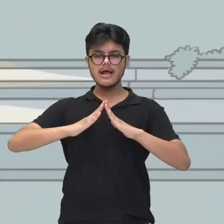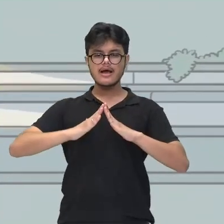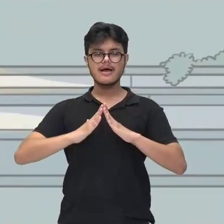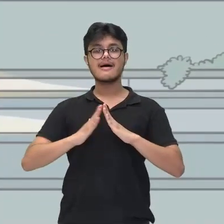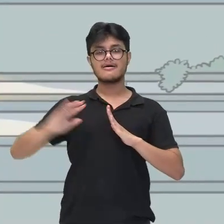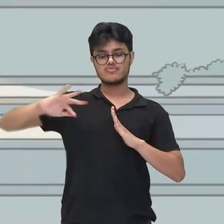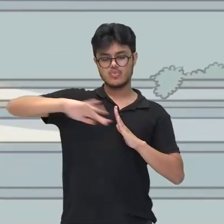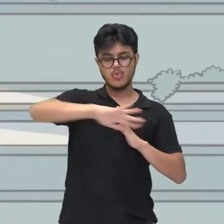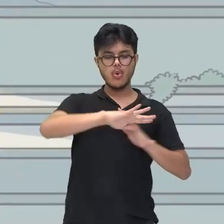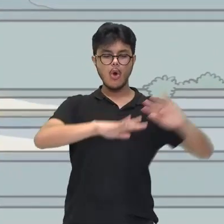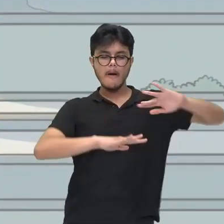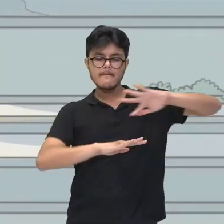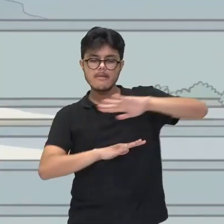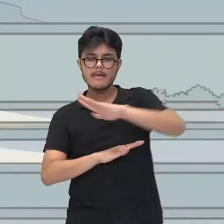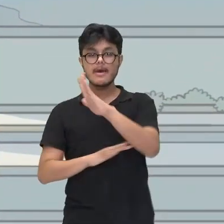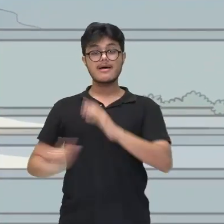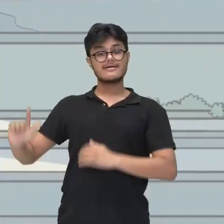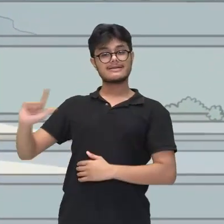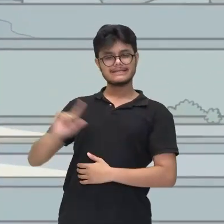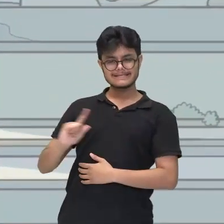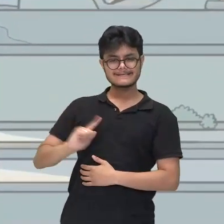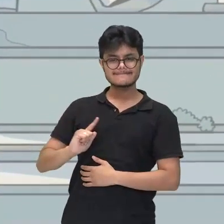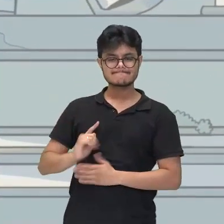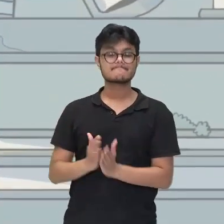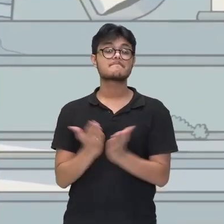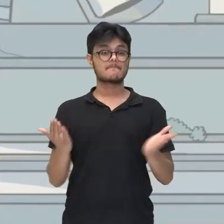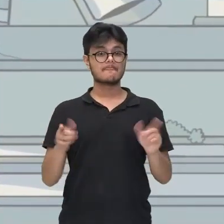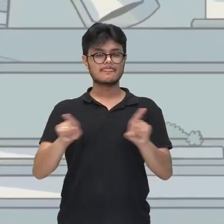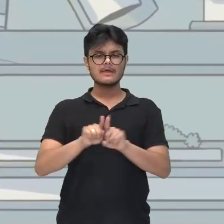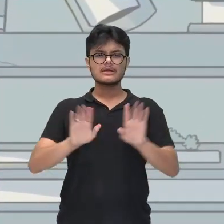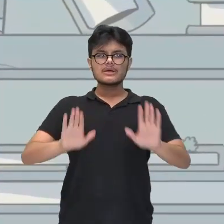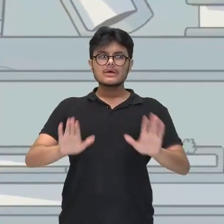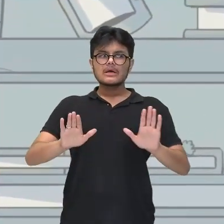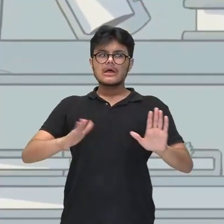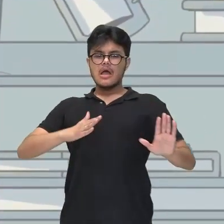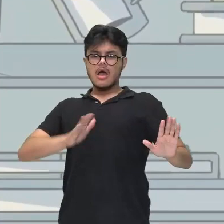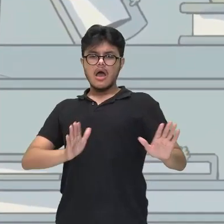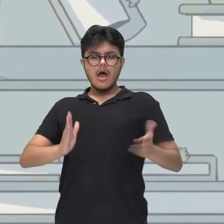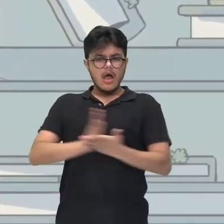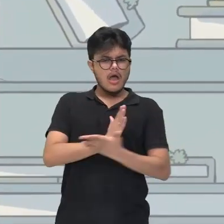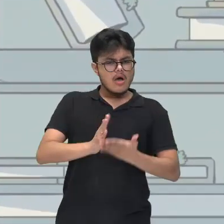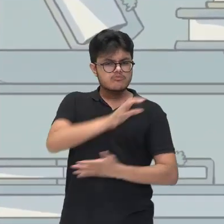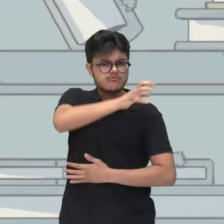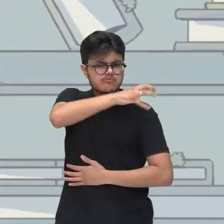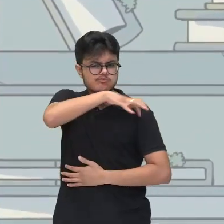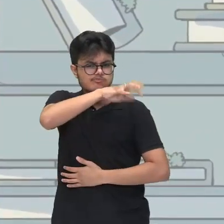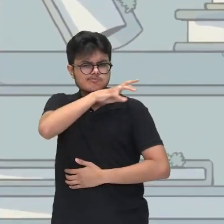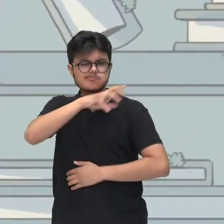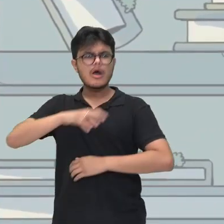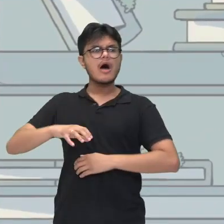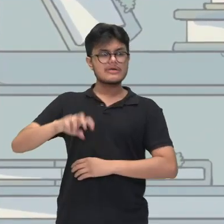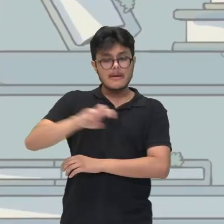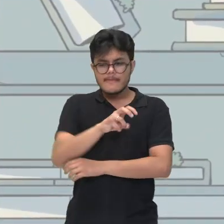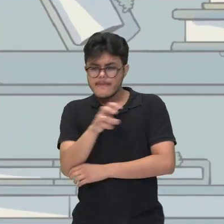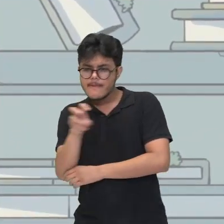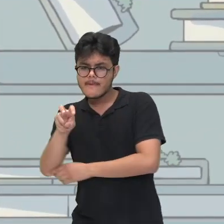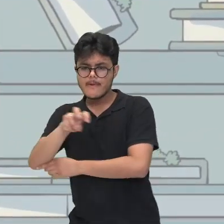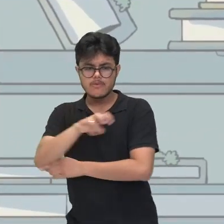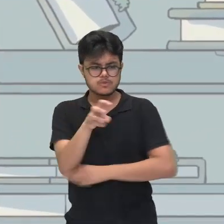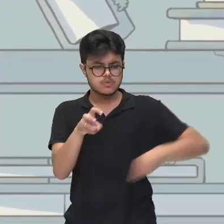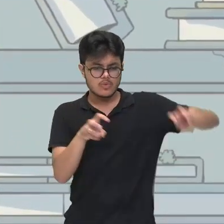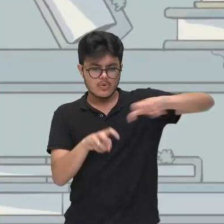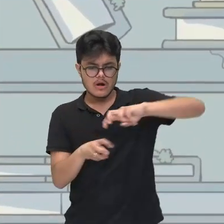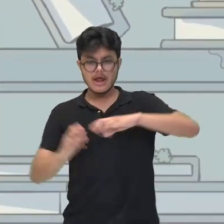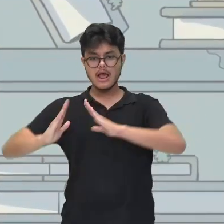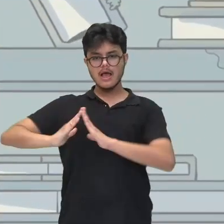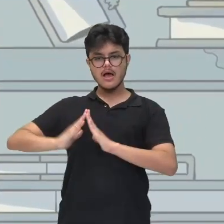parapeitos com insistência. Instalava-se a ameaça de lagartas e cobras zanzando dentro de casa. Que seu